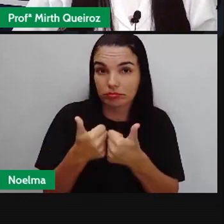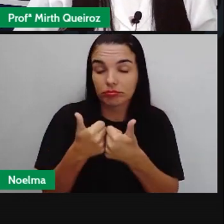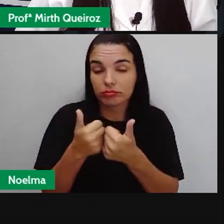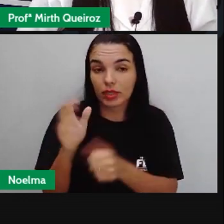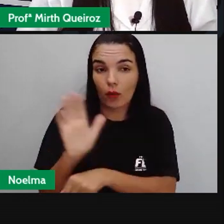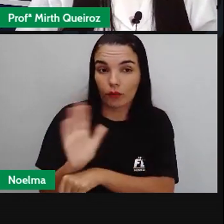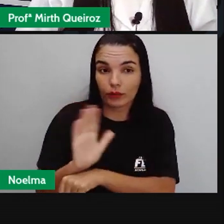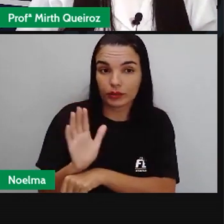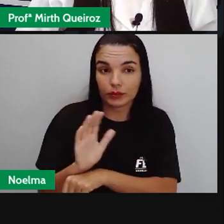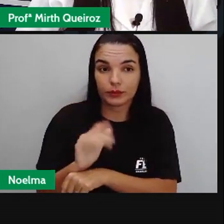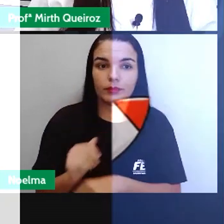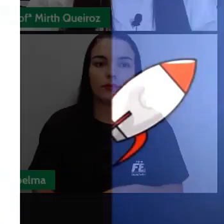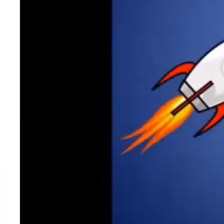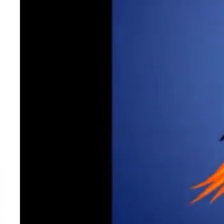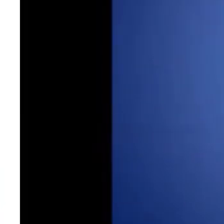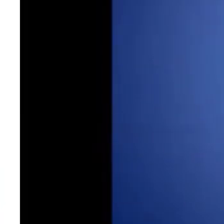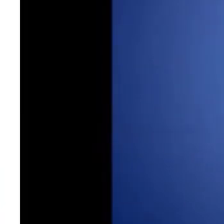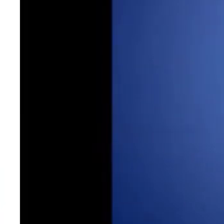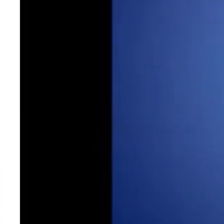vocês vão ver, certo?